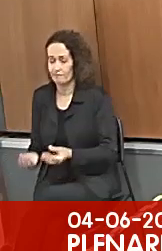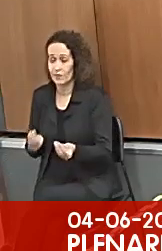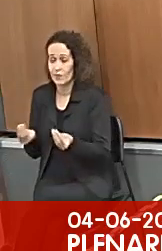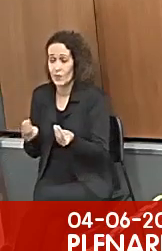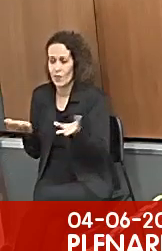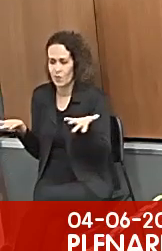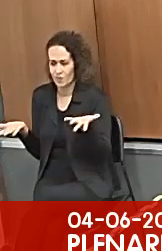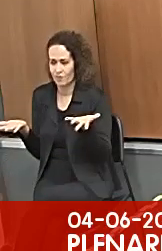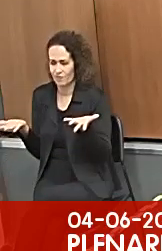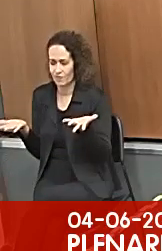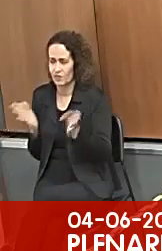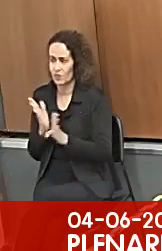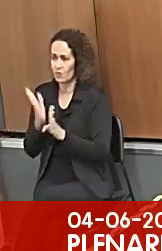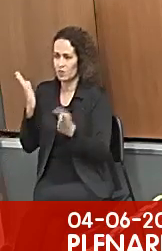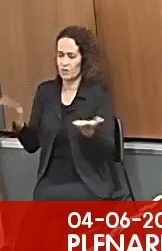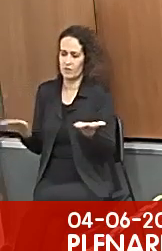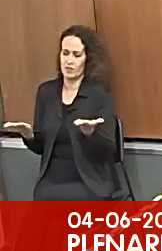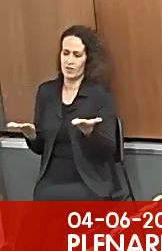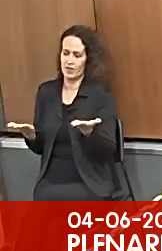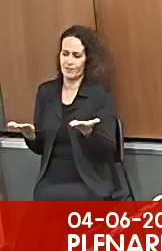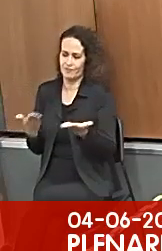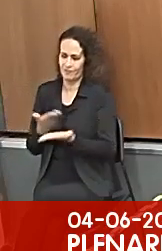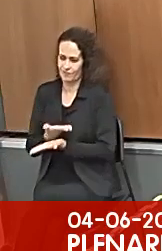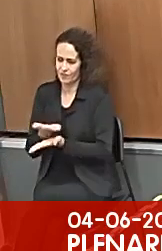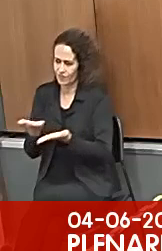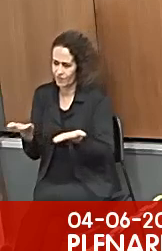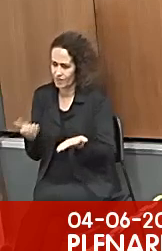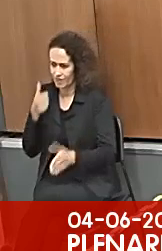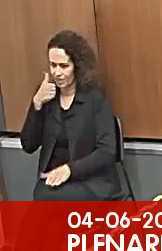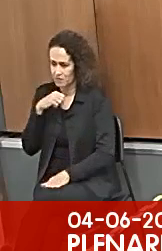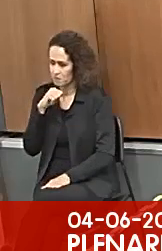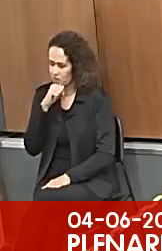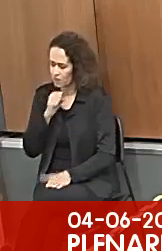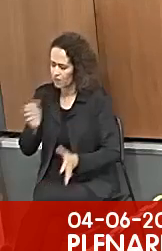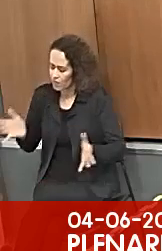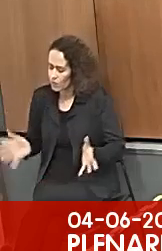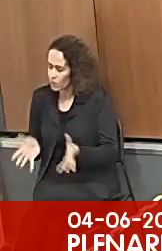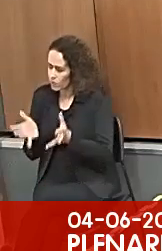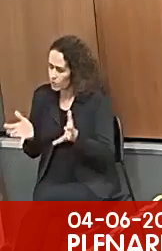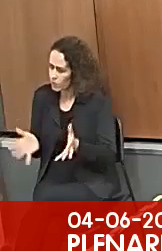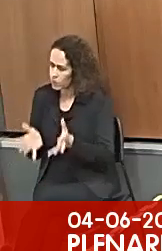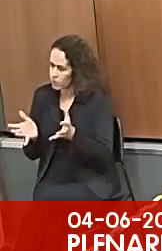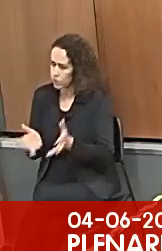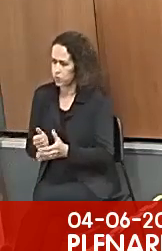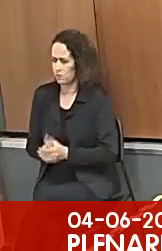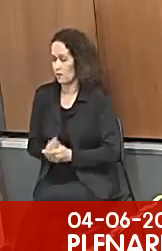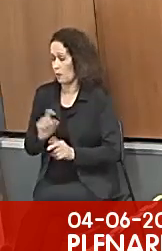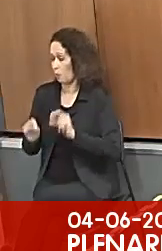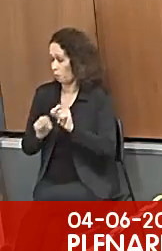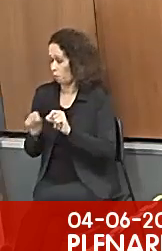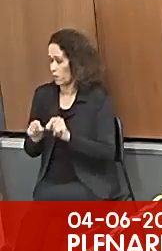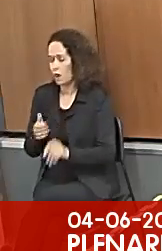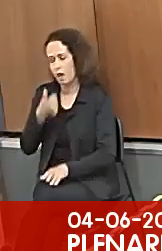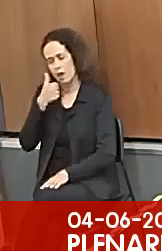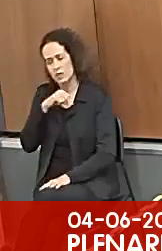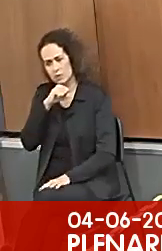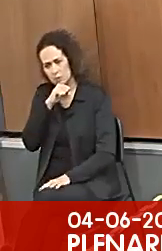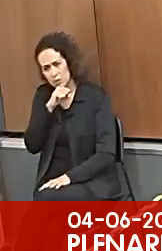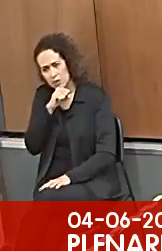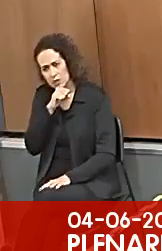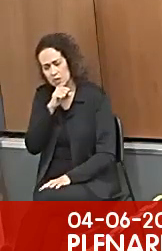situação? Vocês estão sendo inspiradoras para que as mães espalhadas por esse estado de Minas Gerais e pelo